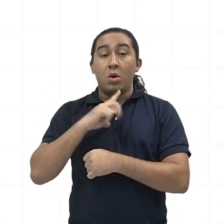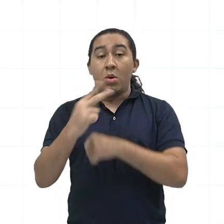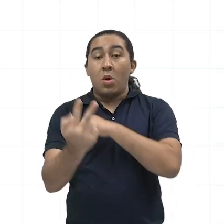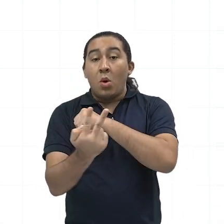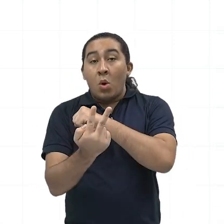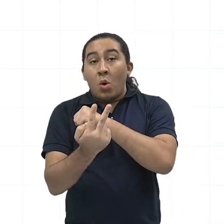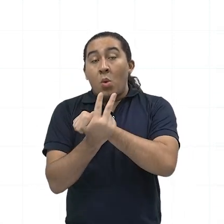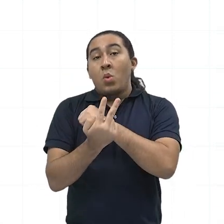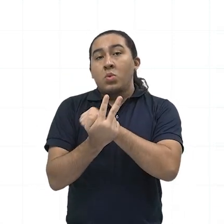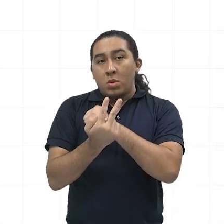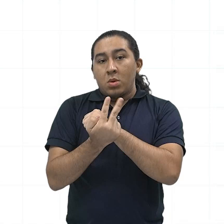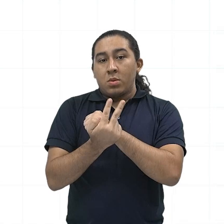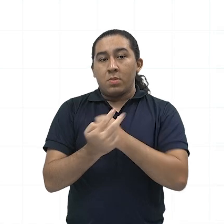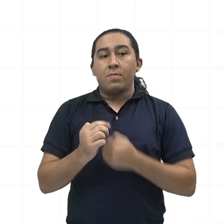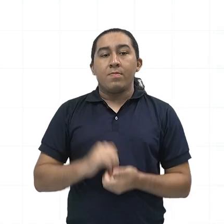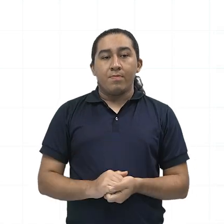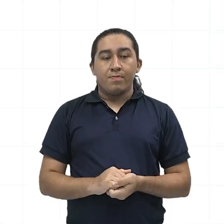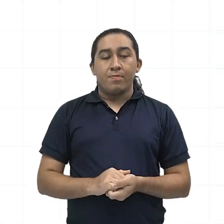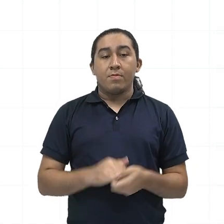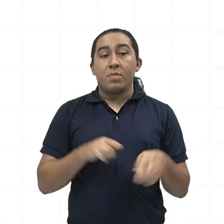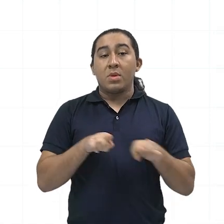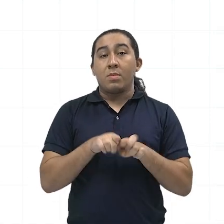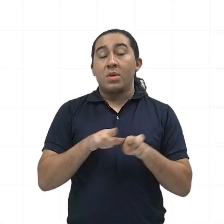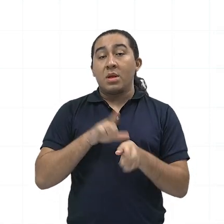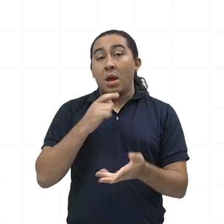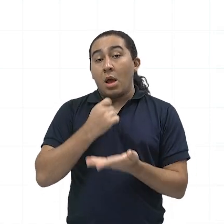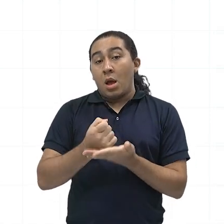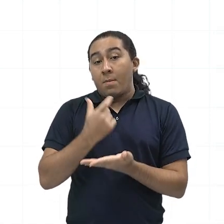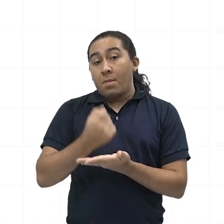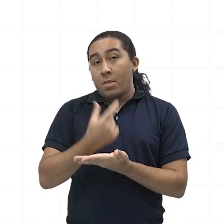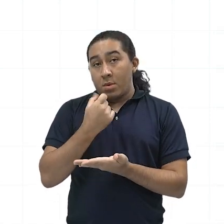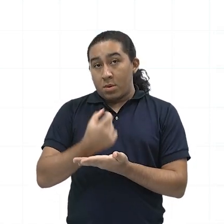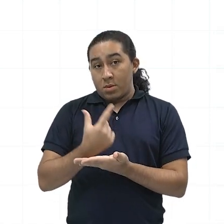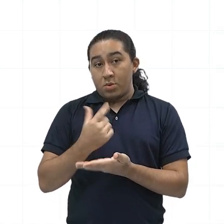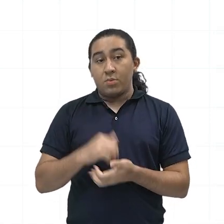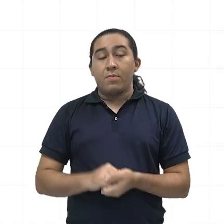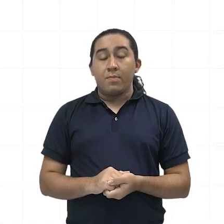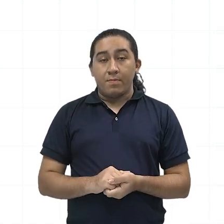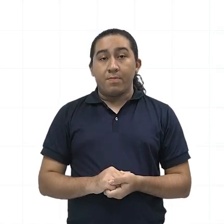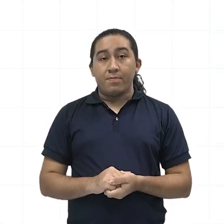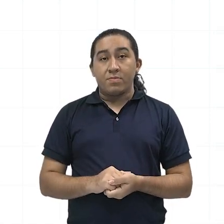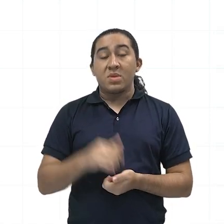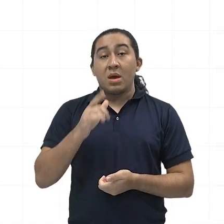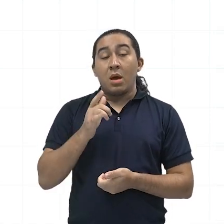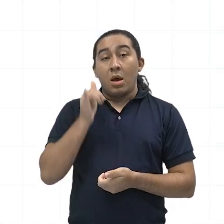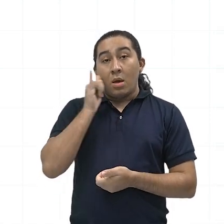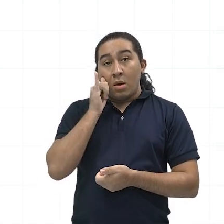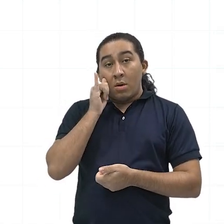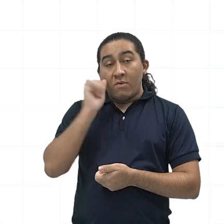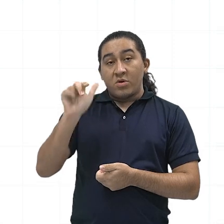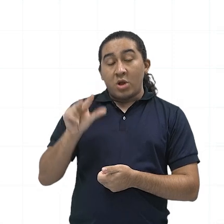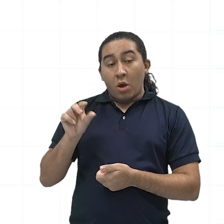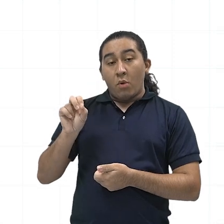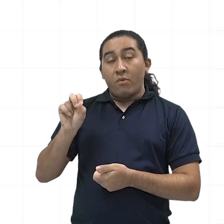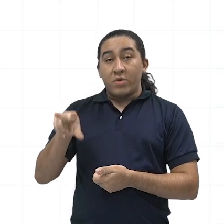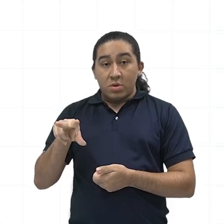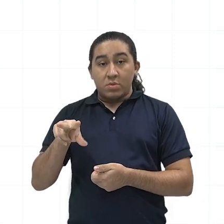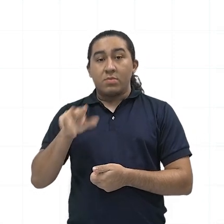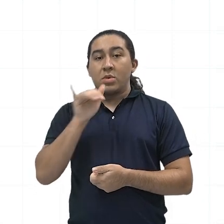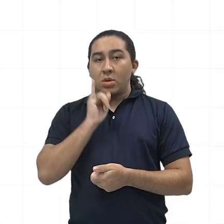infecção. Temos aí drogas antivirais, o termo técnico antivirais, não confunda